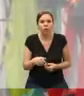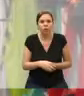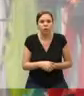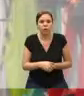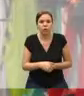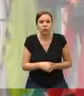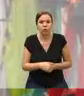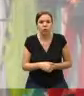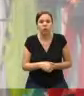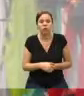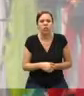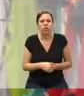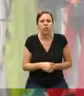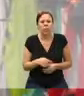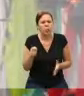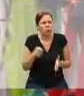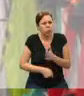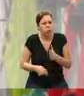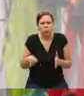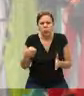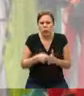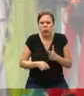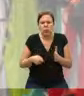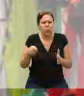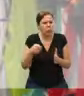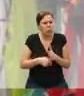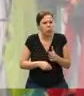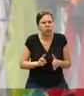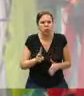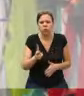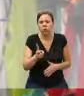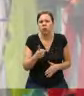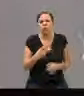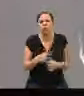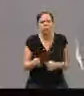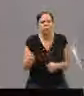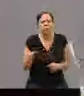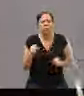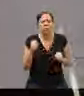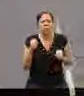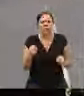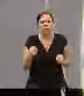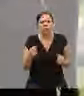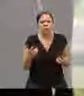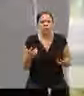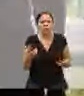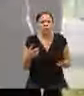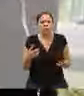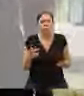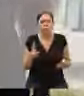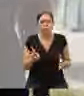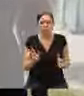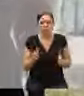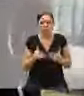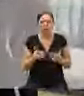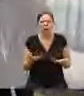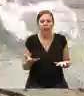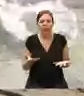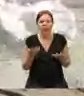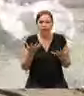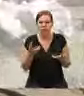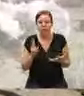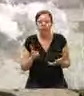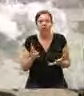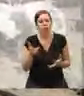a resiliência das pessoas lá. Não é, Ranieri? Eles são muito fortes, são muito dedicados,